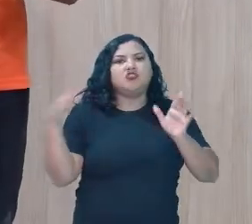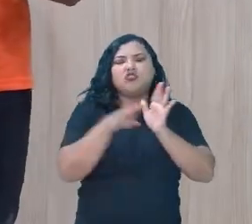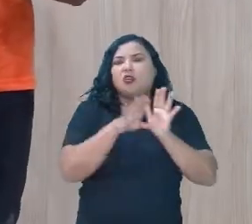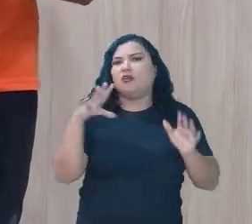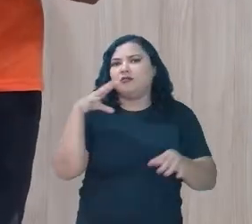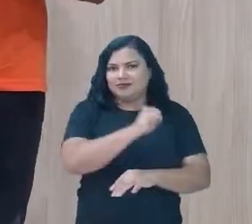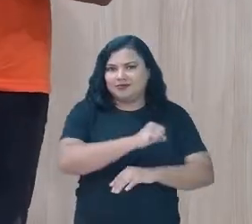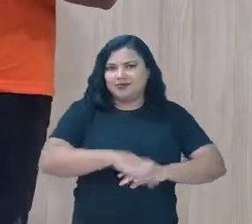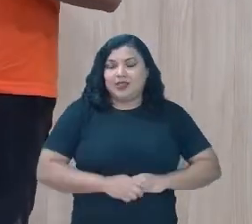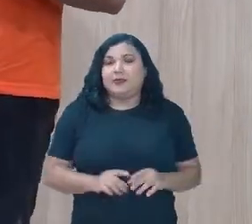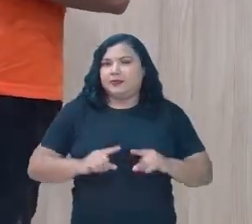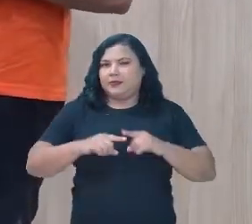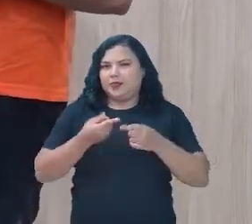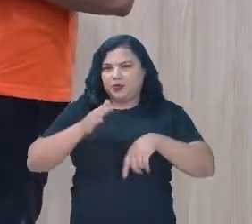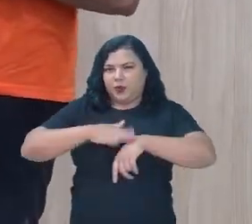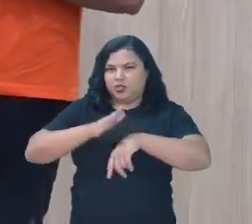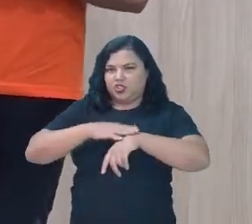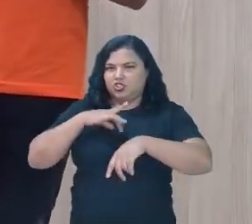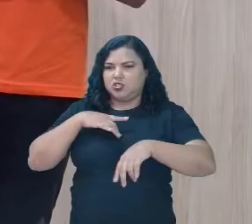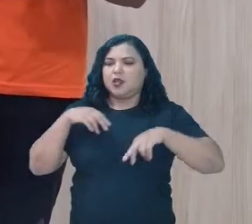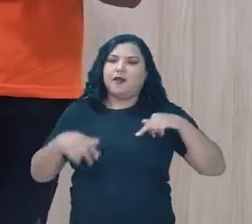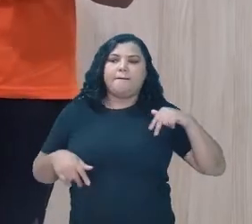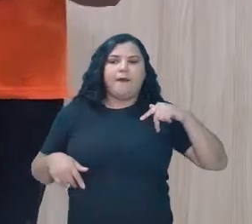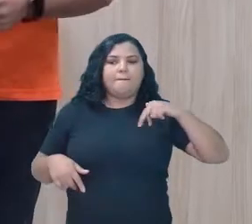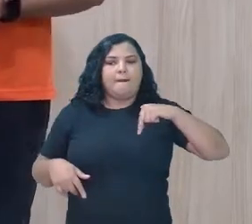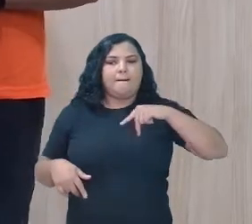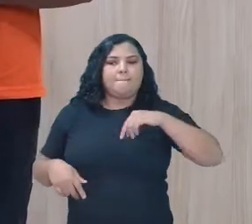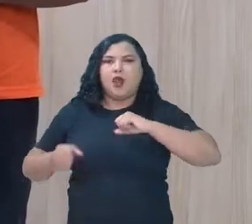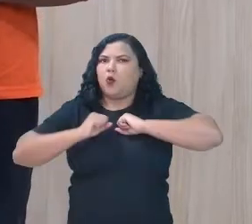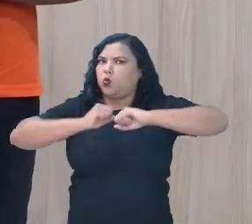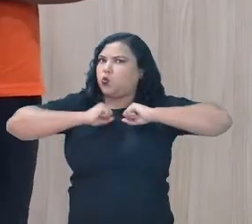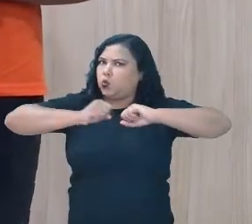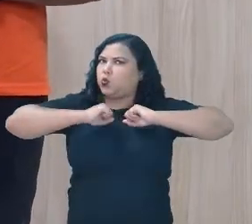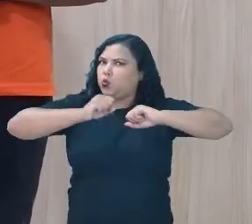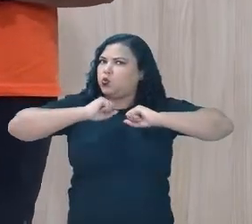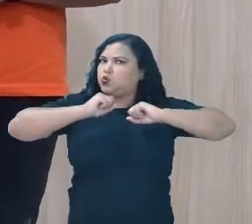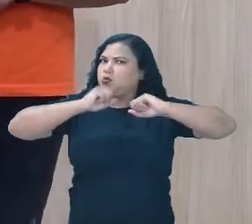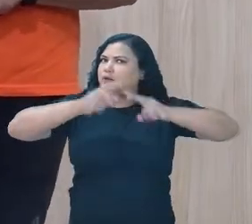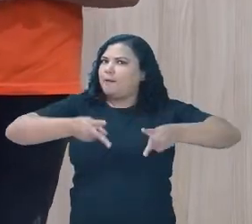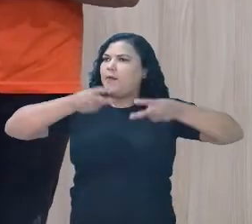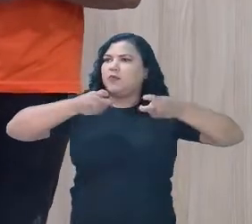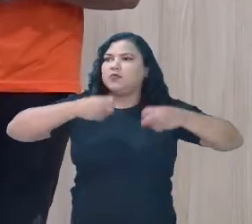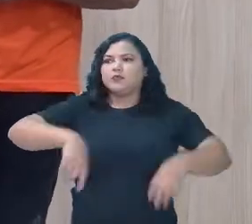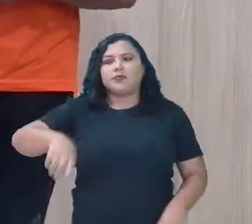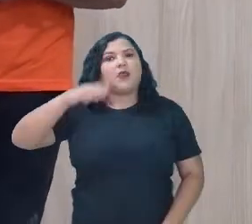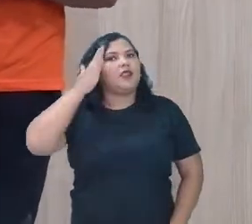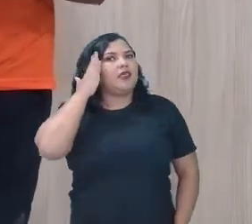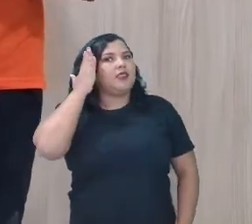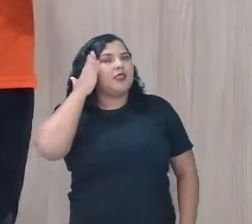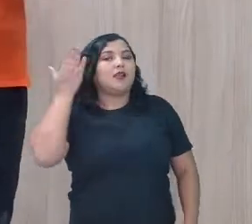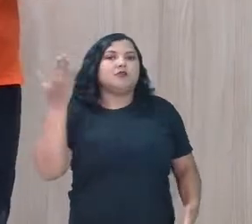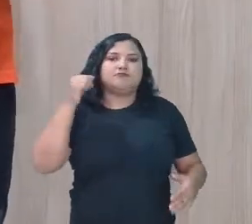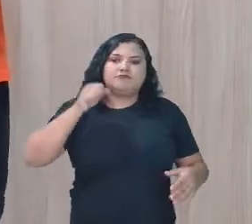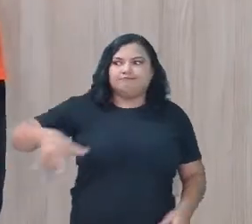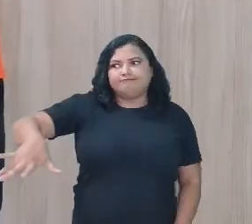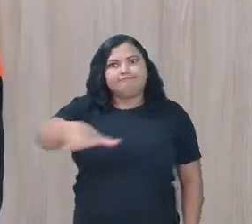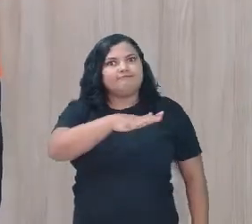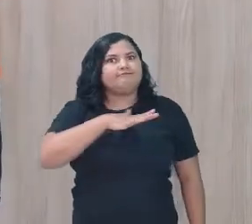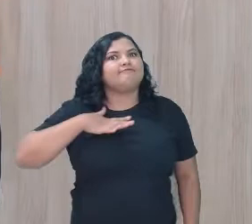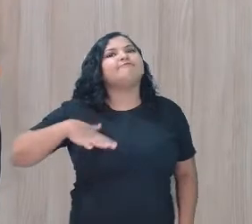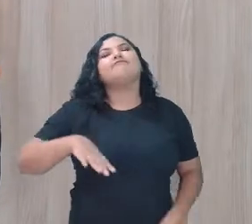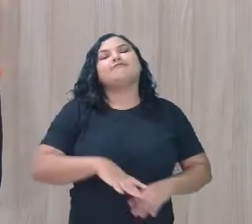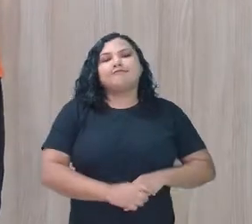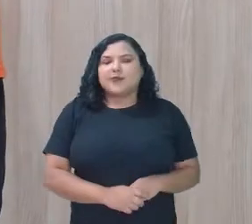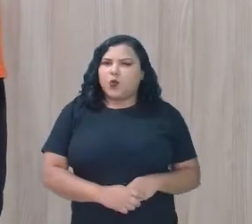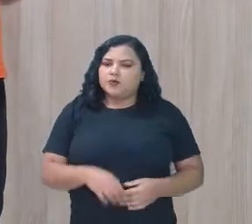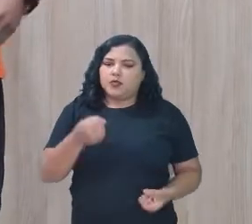e acabou-se. Mas quando a gente começa a fazer caminhada, a correr, a gente começa a ter essa noção de espaço. Tá?